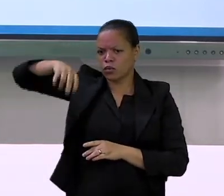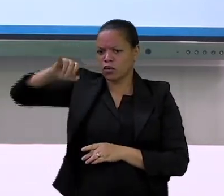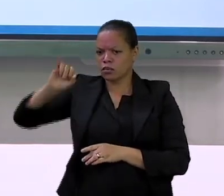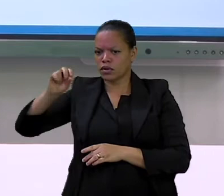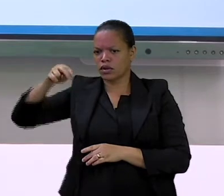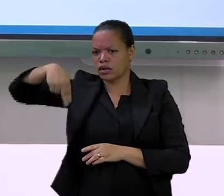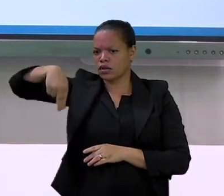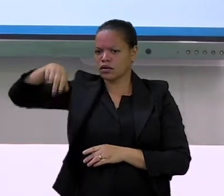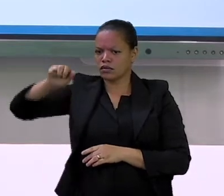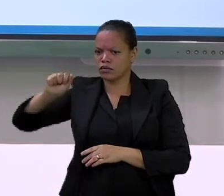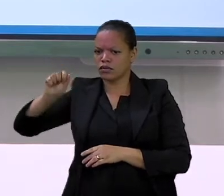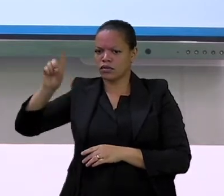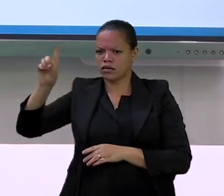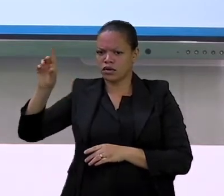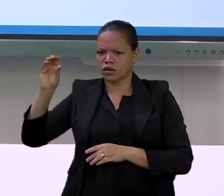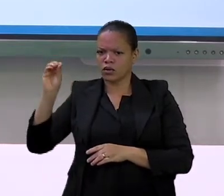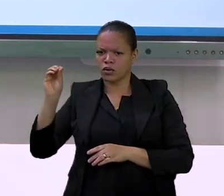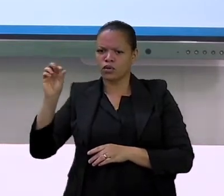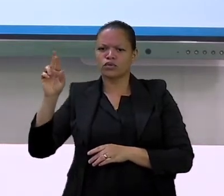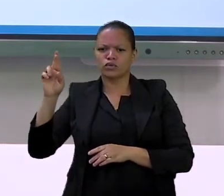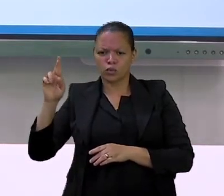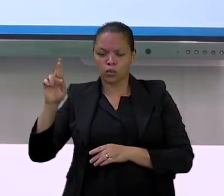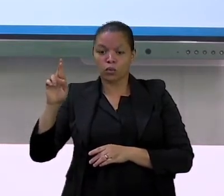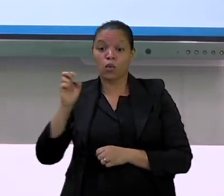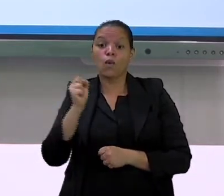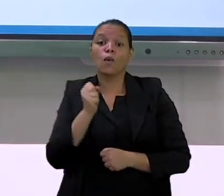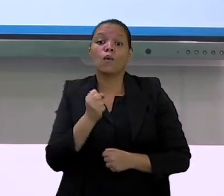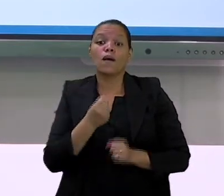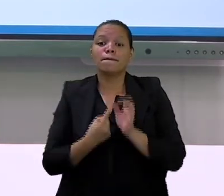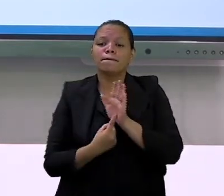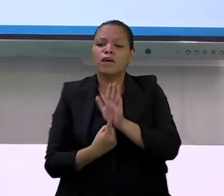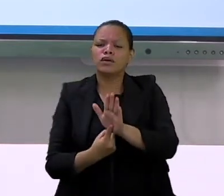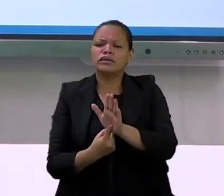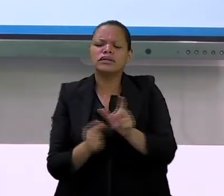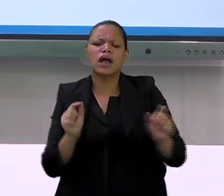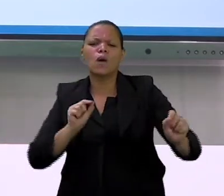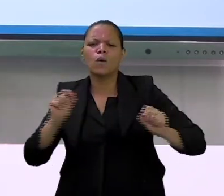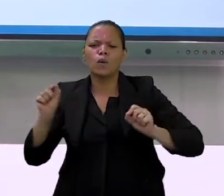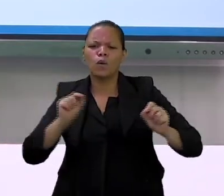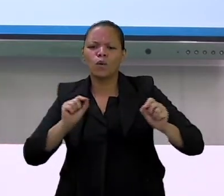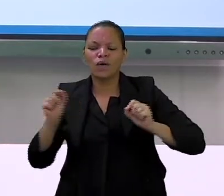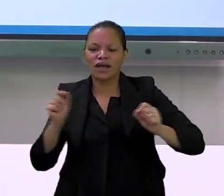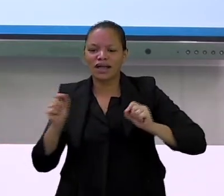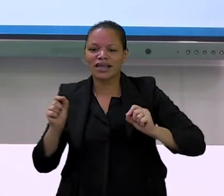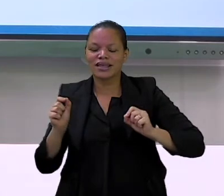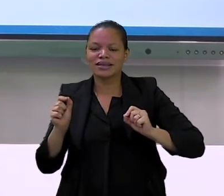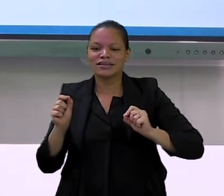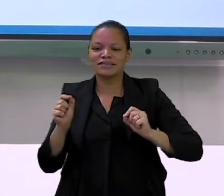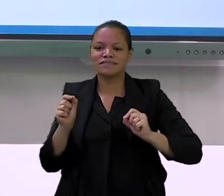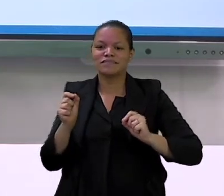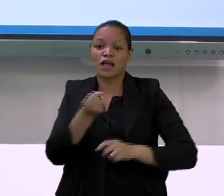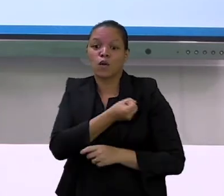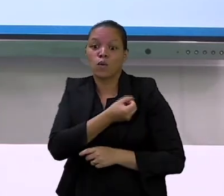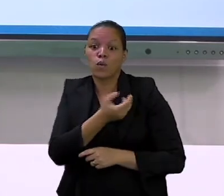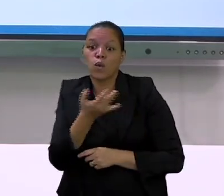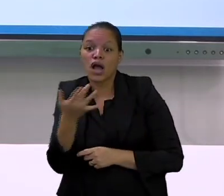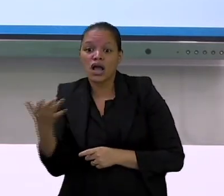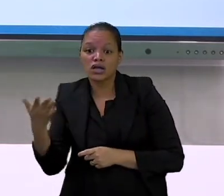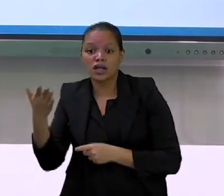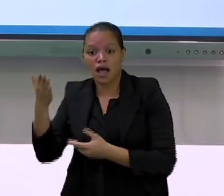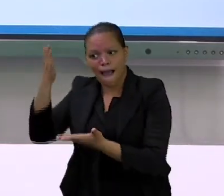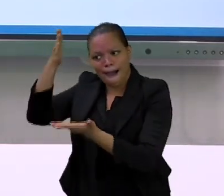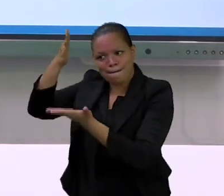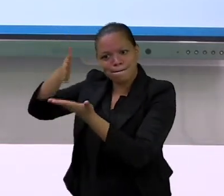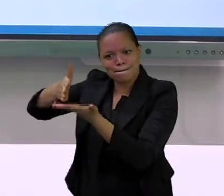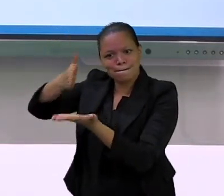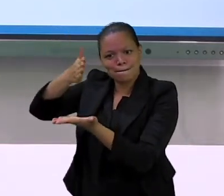o todo foi dividido. Quantas vezes eu dividi aquela maçã ali, ok? Como nós fizemos